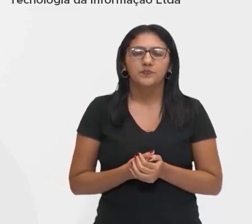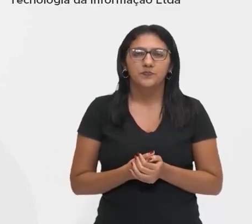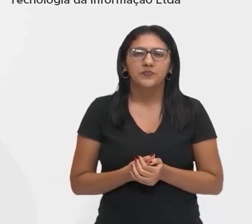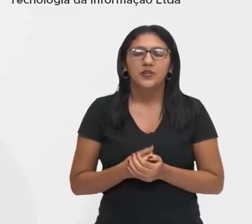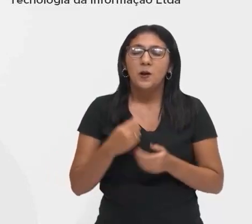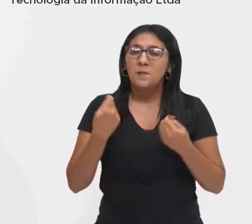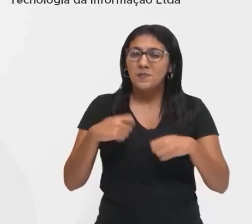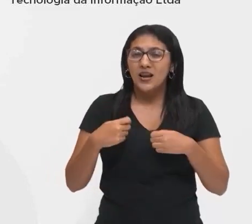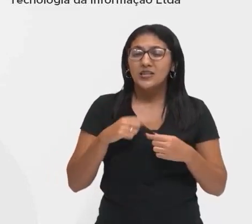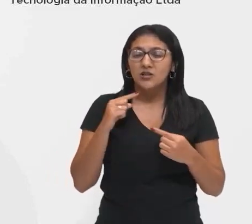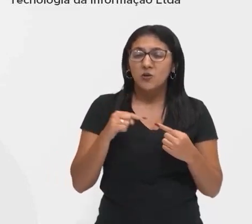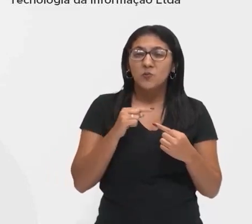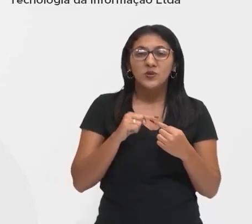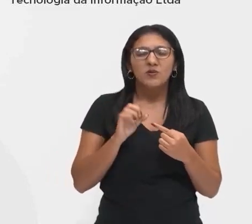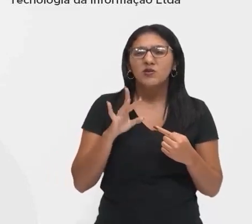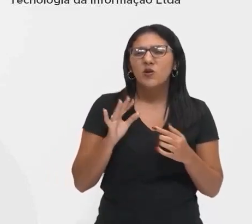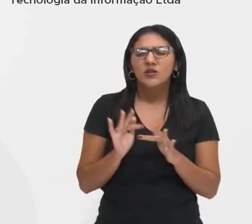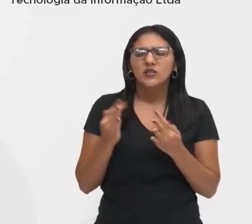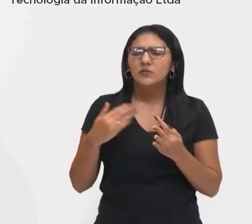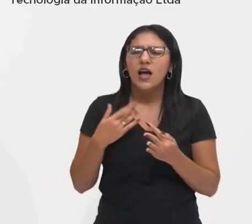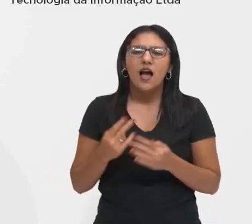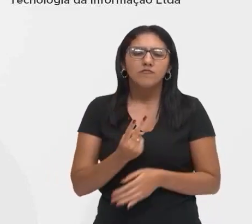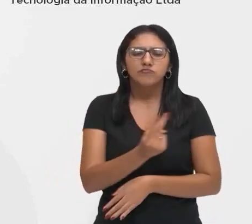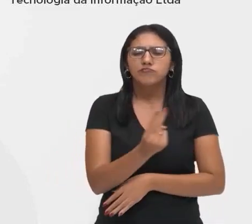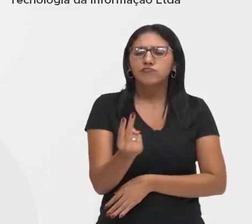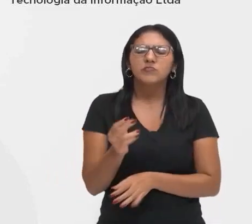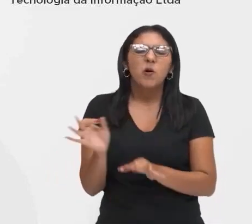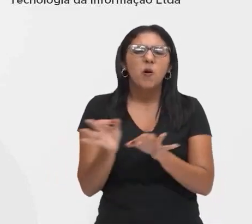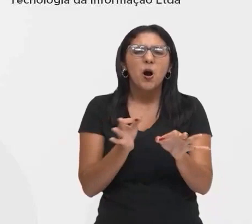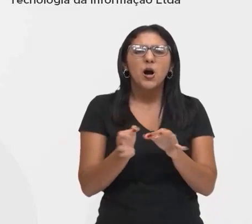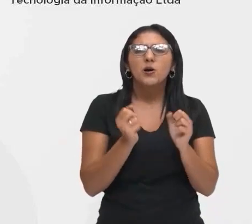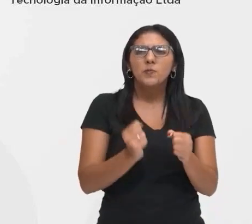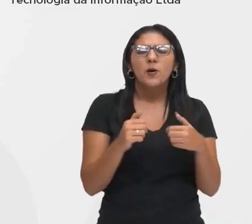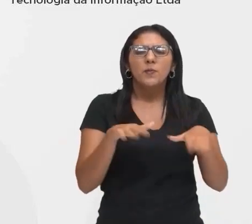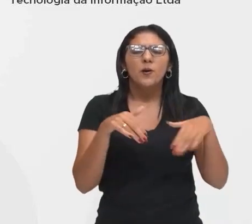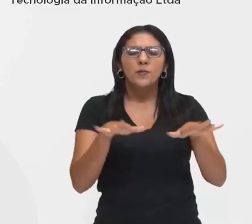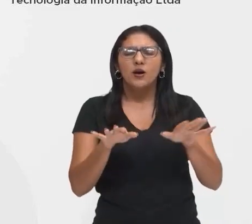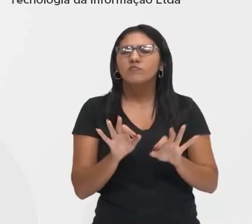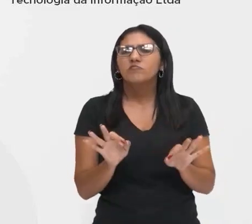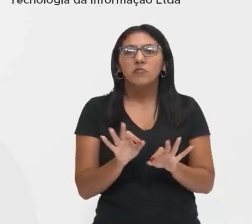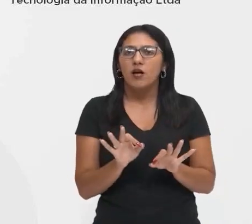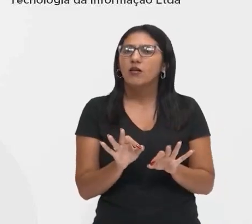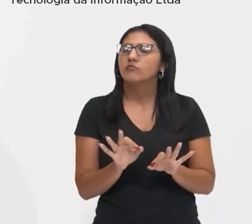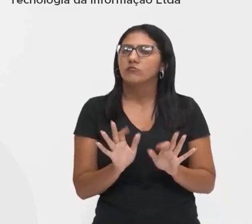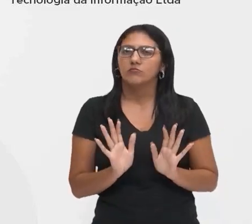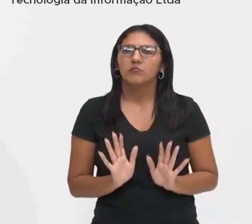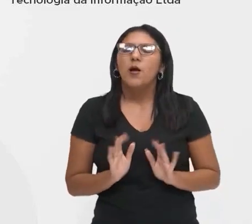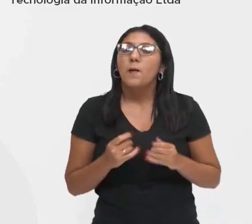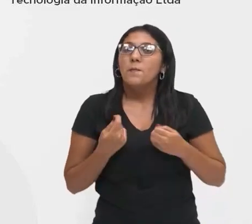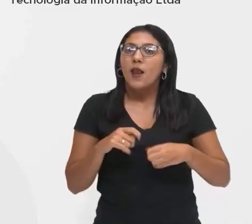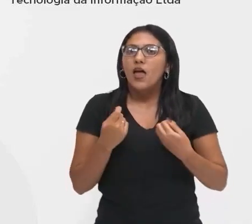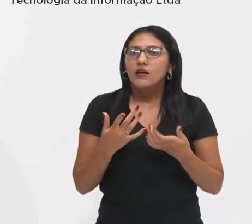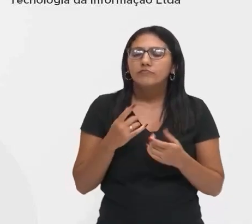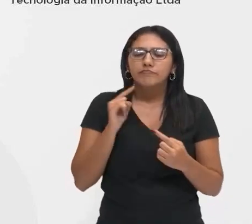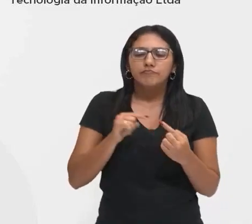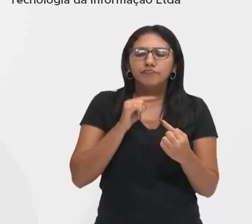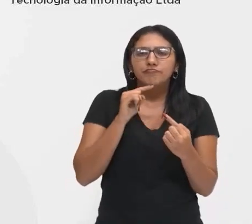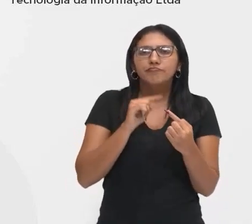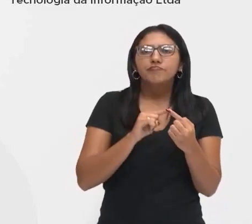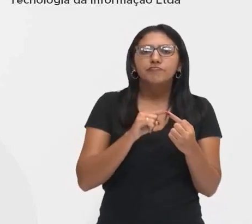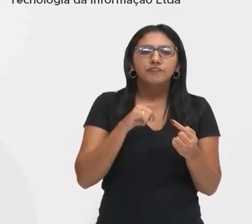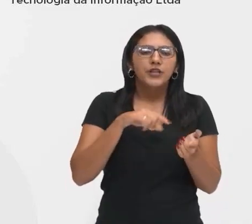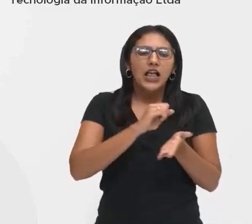ter um objetivo. Não é simplesmente, vamos fazer os pares aí, gente, e pronto. Não, nós temos que ter o objetivo